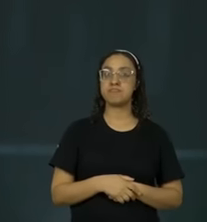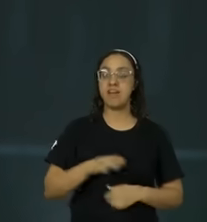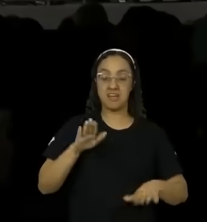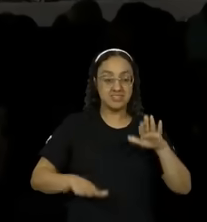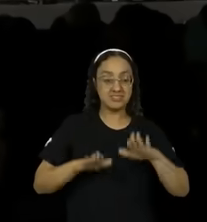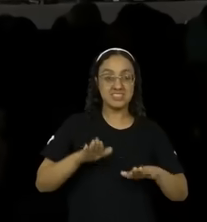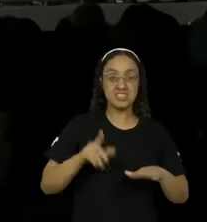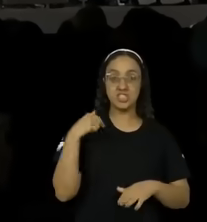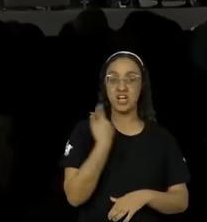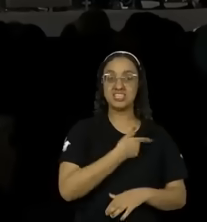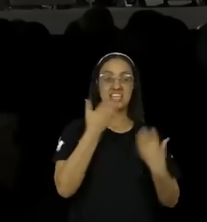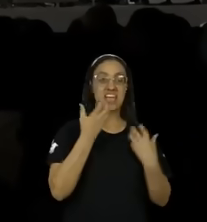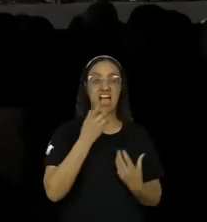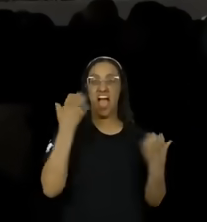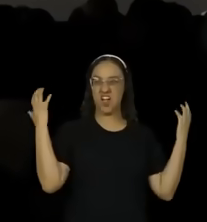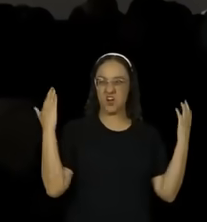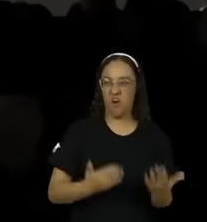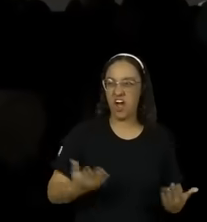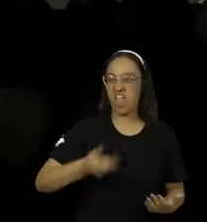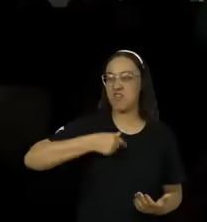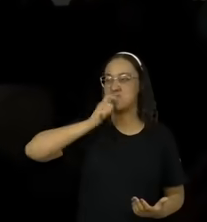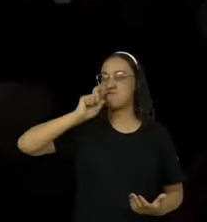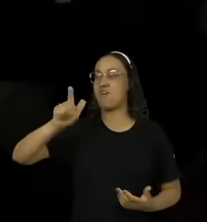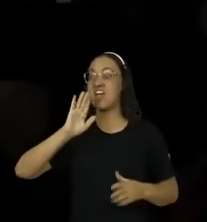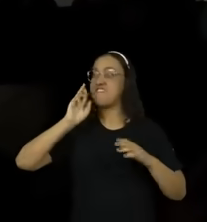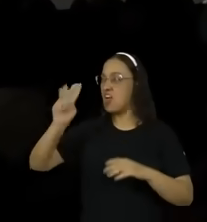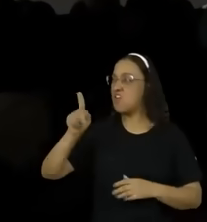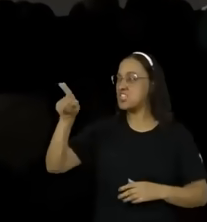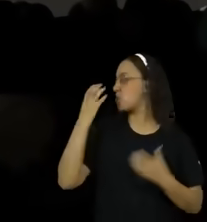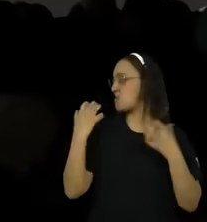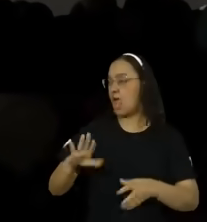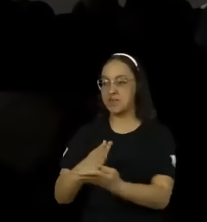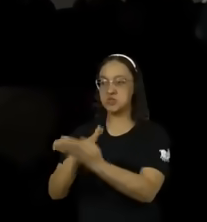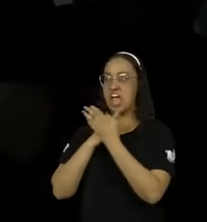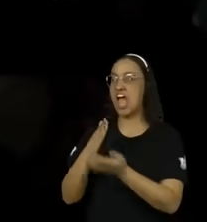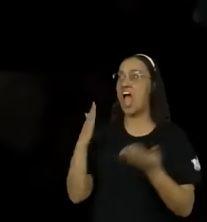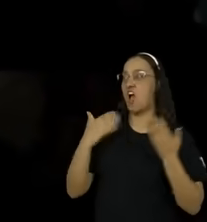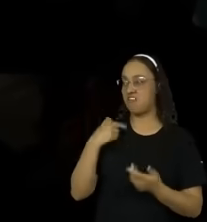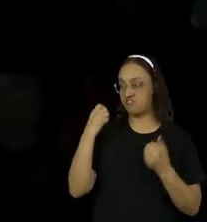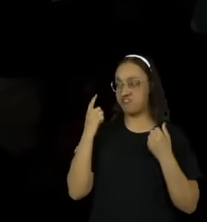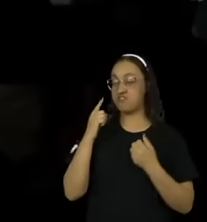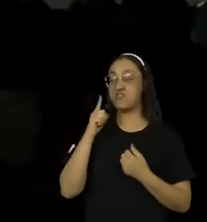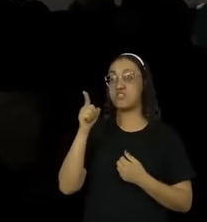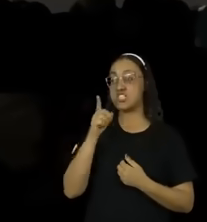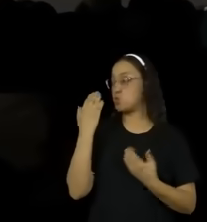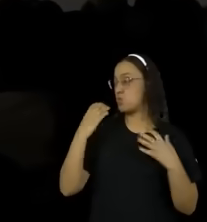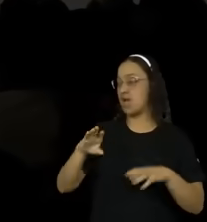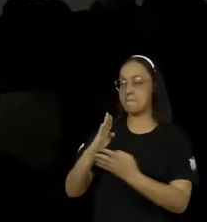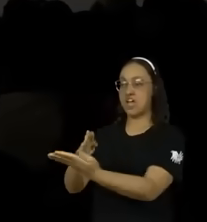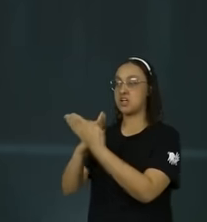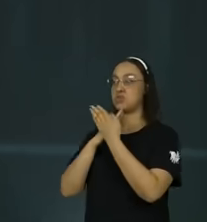vingar, jogar na cara das pessoas, dizer para elas: está vendo, quando eu estava na pior, você me esnobou, então o que você merece é o